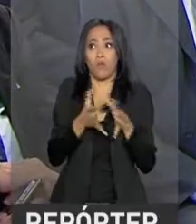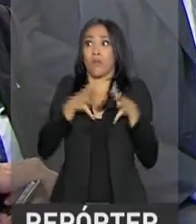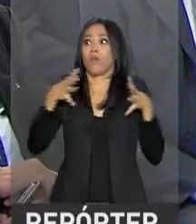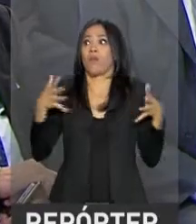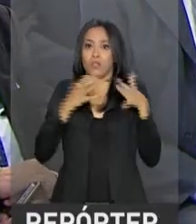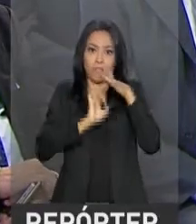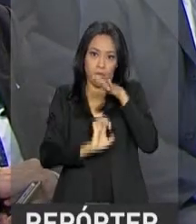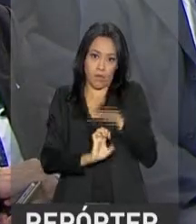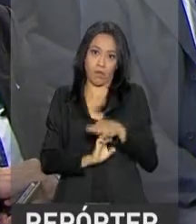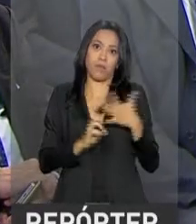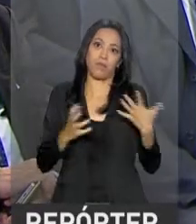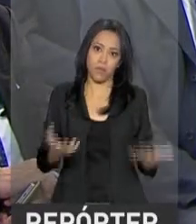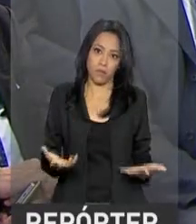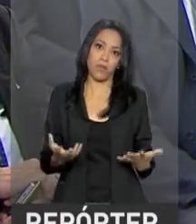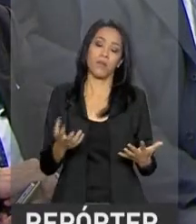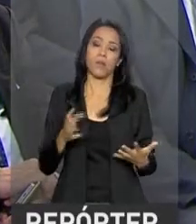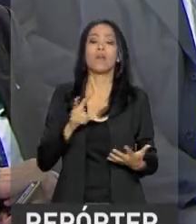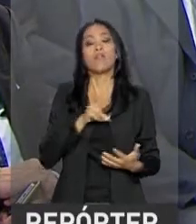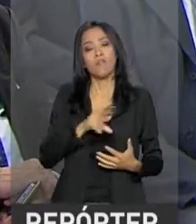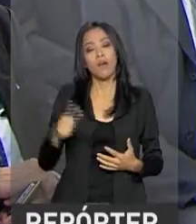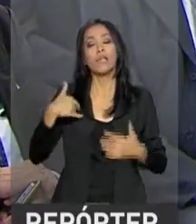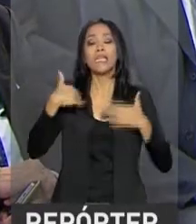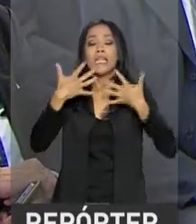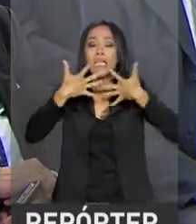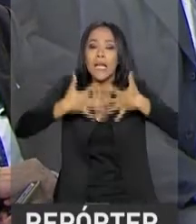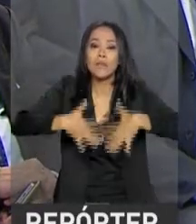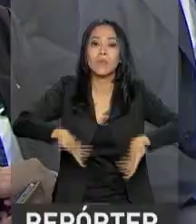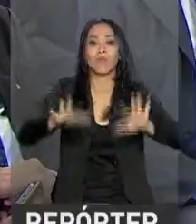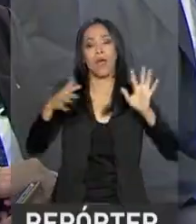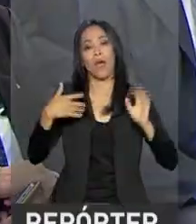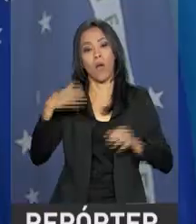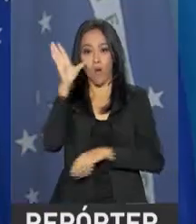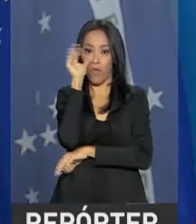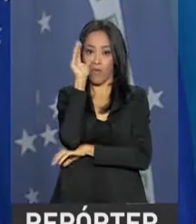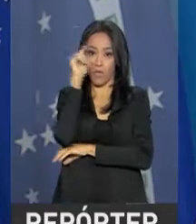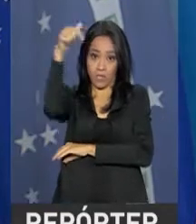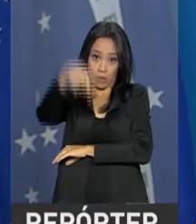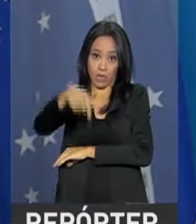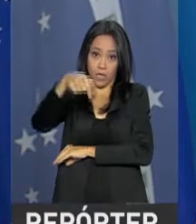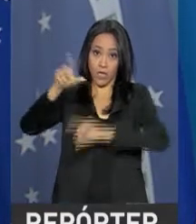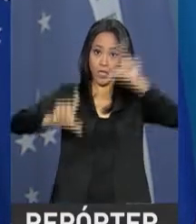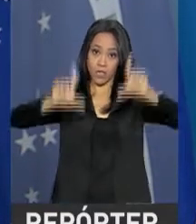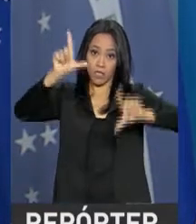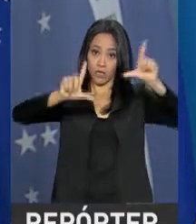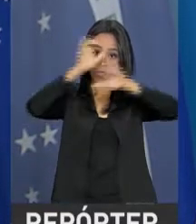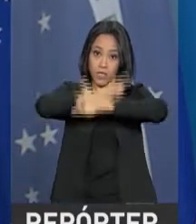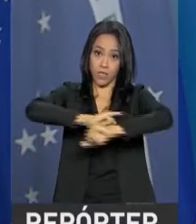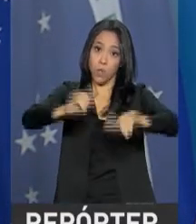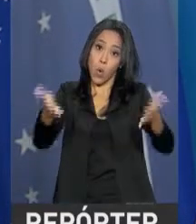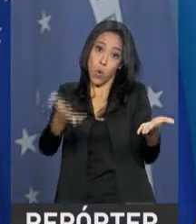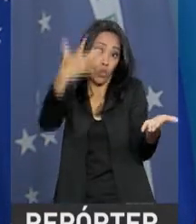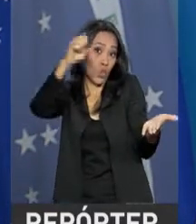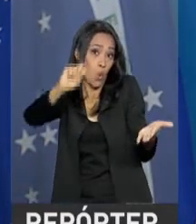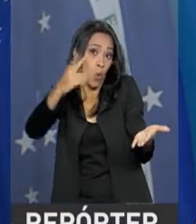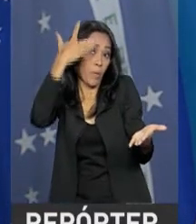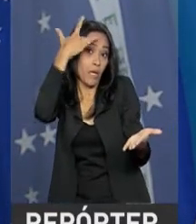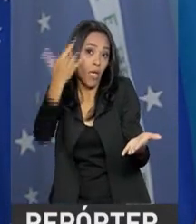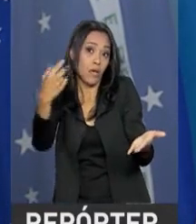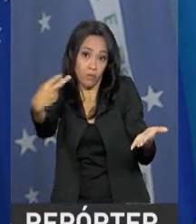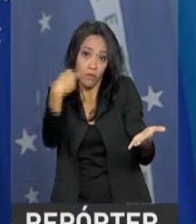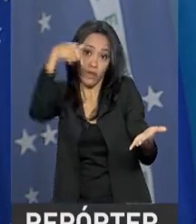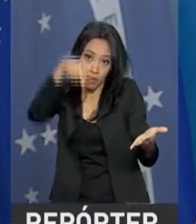empresário de maior dimensão estarão naturalmente acompanhando este noticiário hoje amanhã e os senhores fizeram